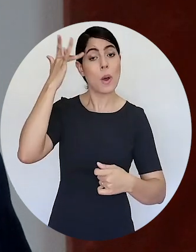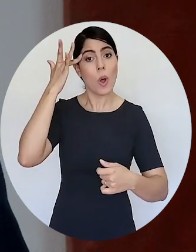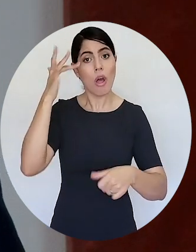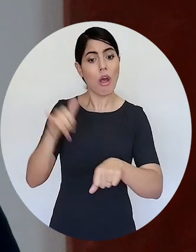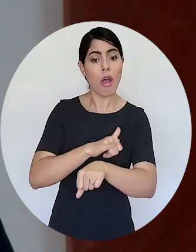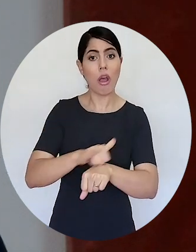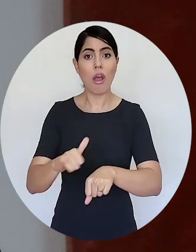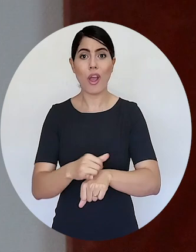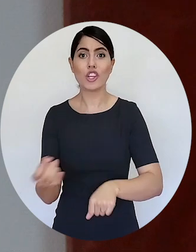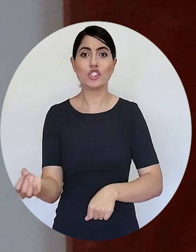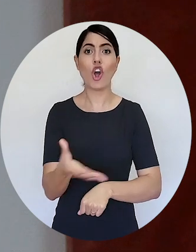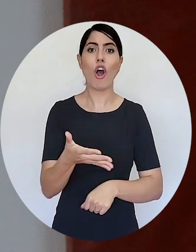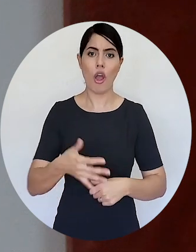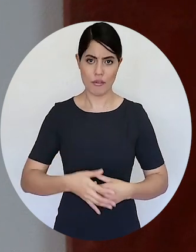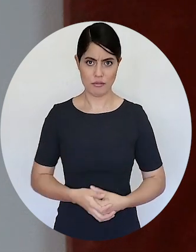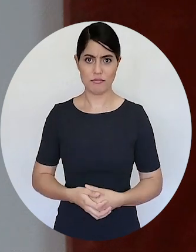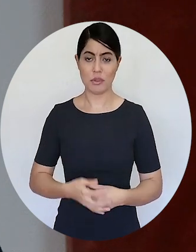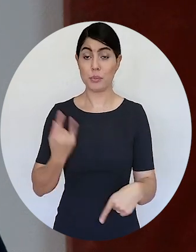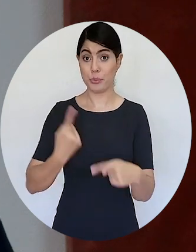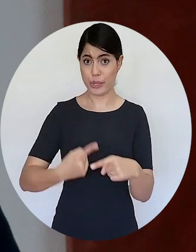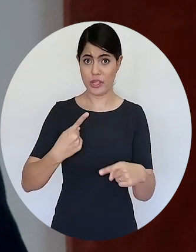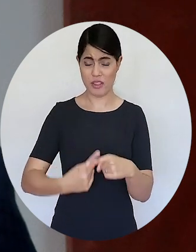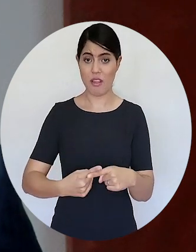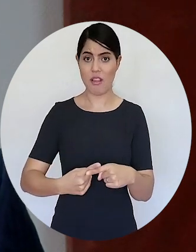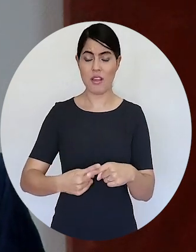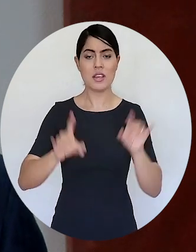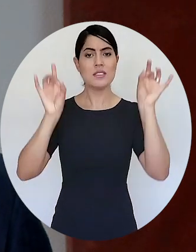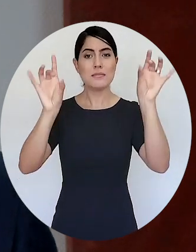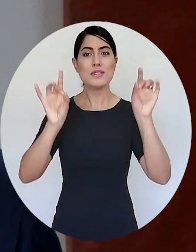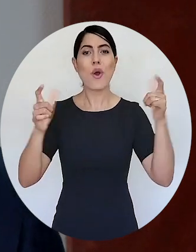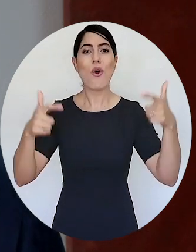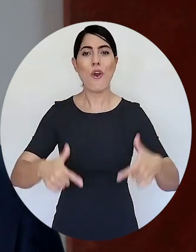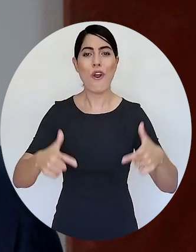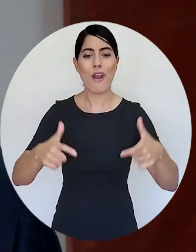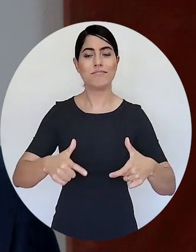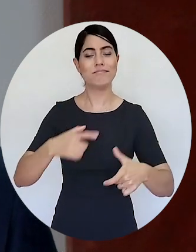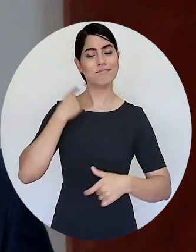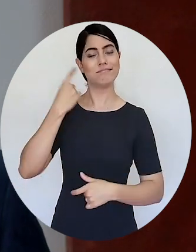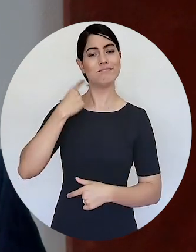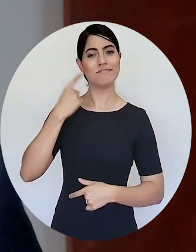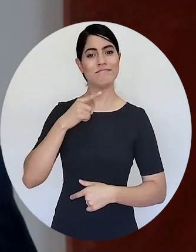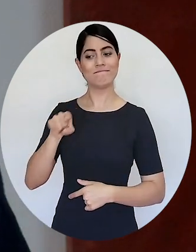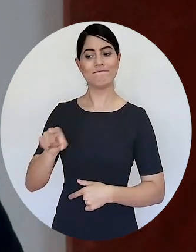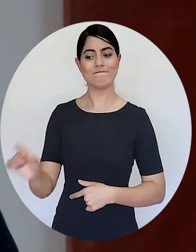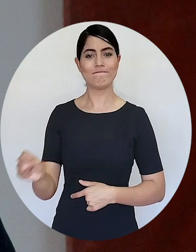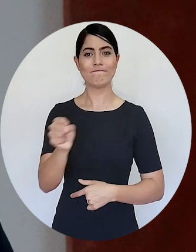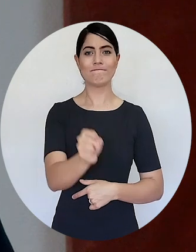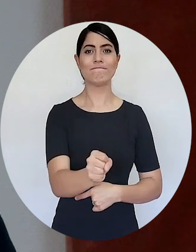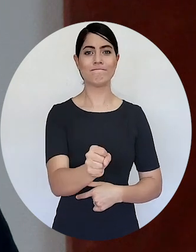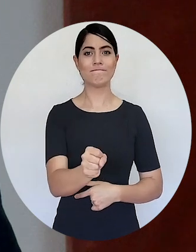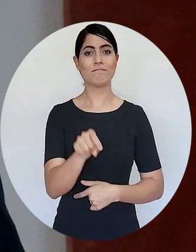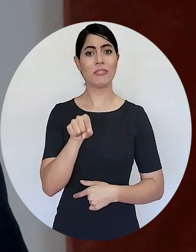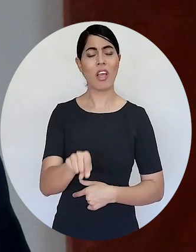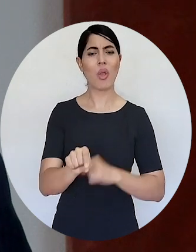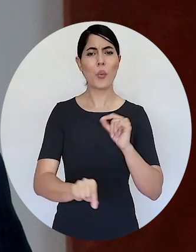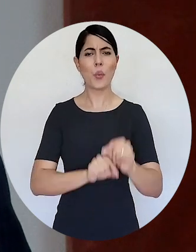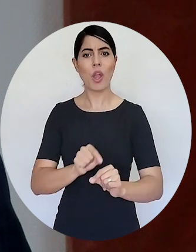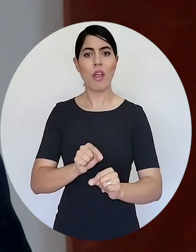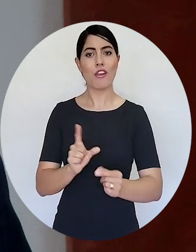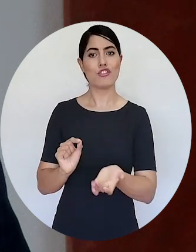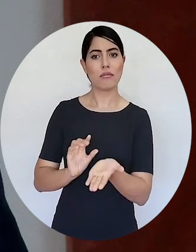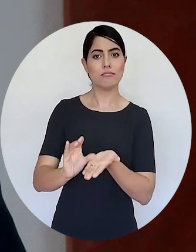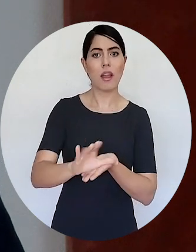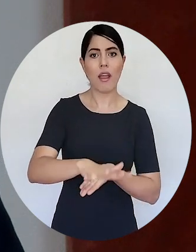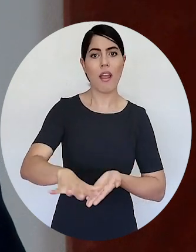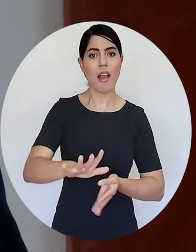gestão. Precisa modernizar essa gestão para que possa atender, em especial, o advogado na ponta, para que